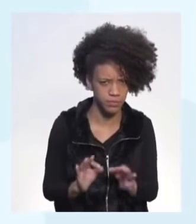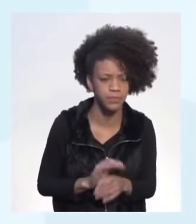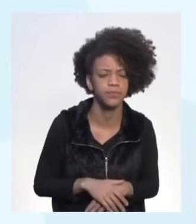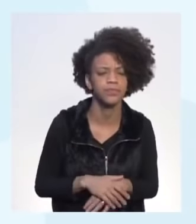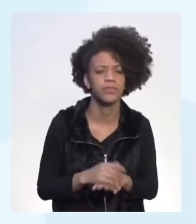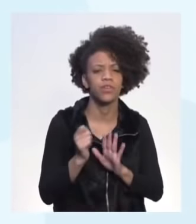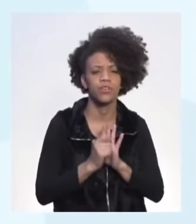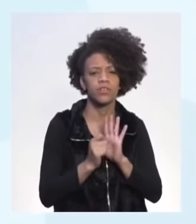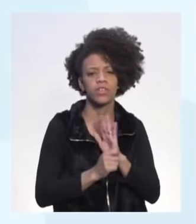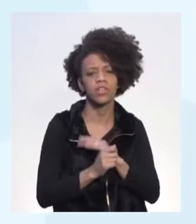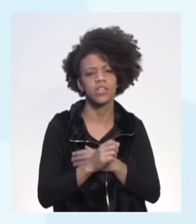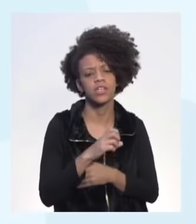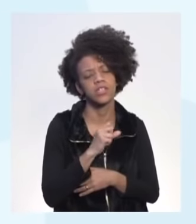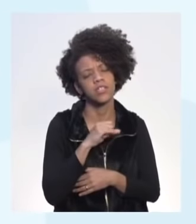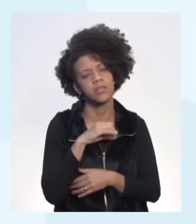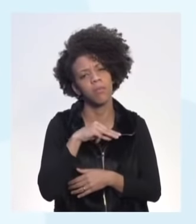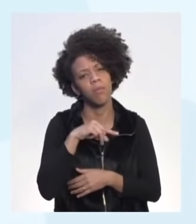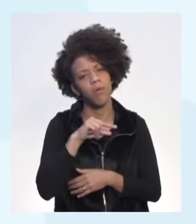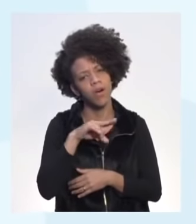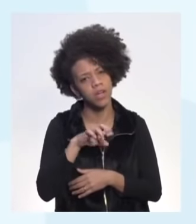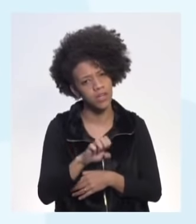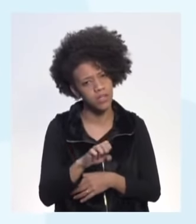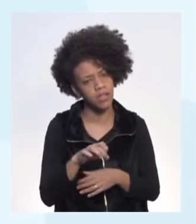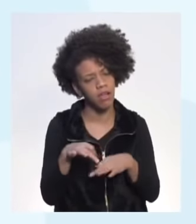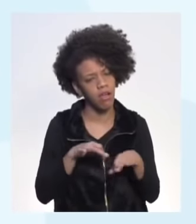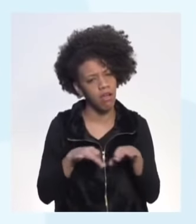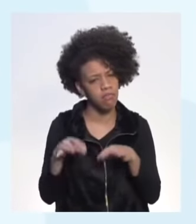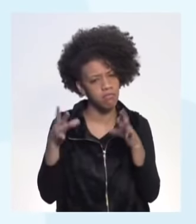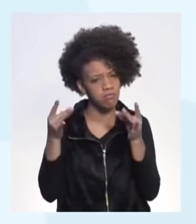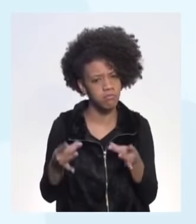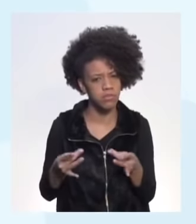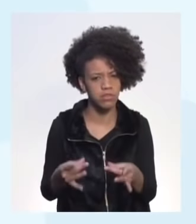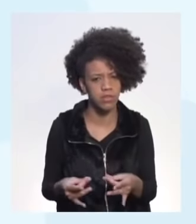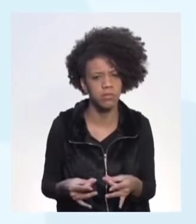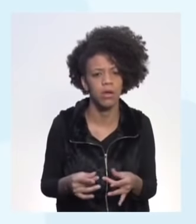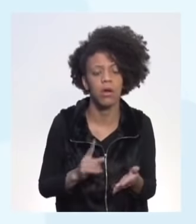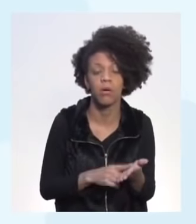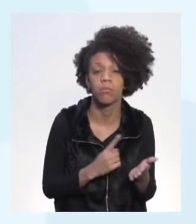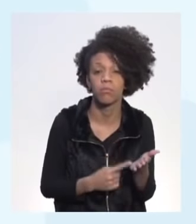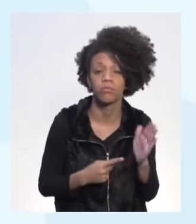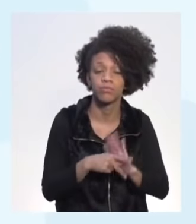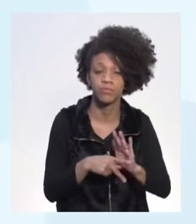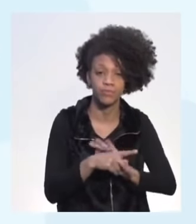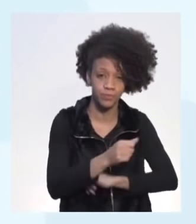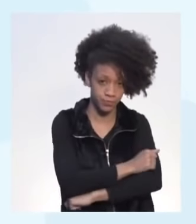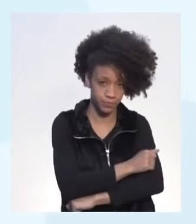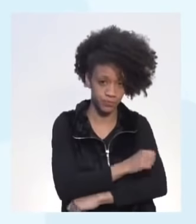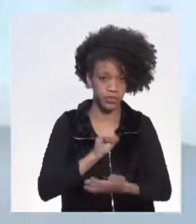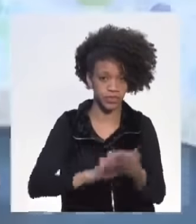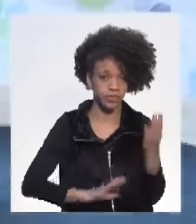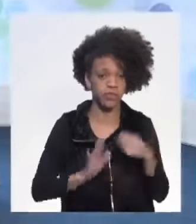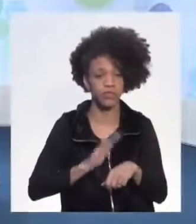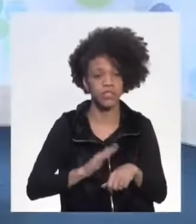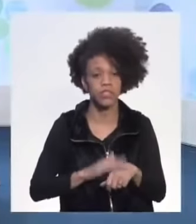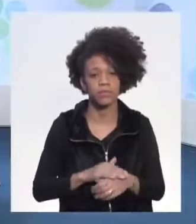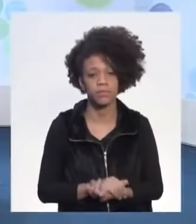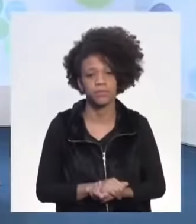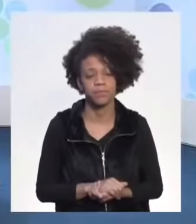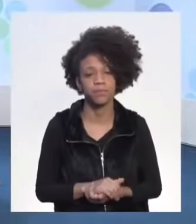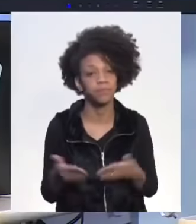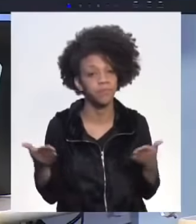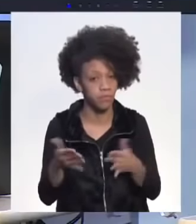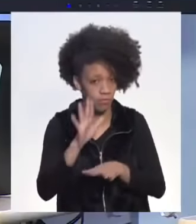escrito por Simone Paixão e foi elaborado especialmente para o caderno do aluno, para a atividade que a gente vai fazer.